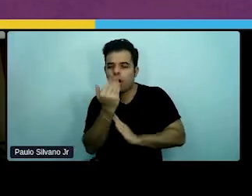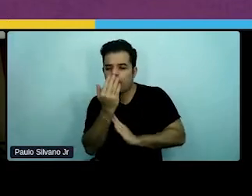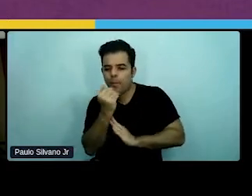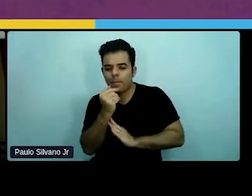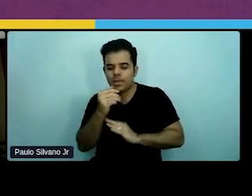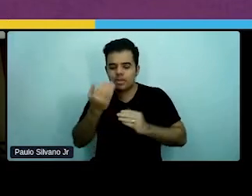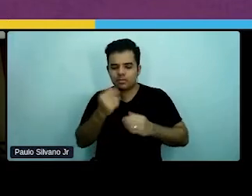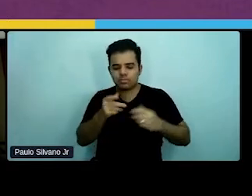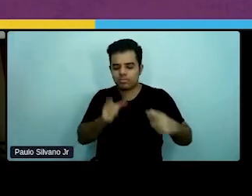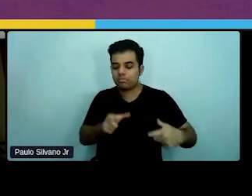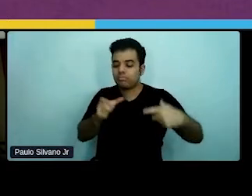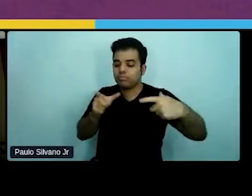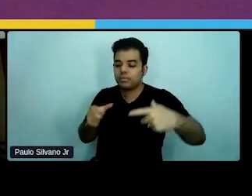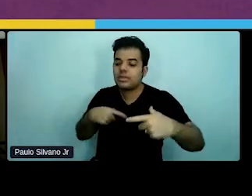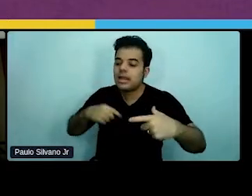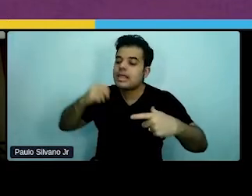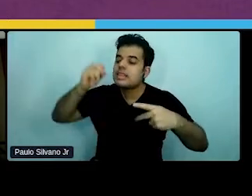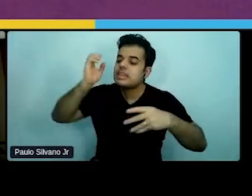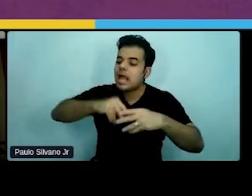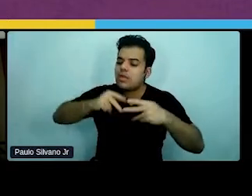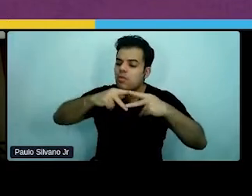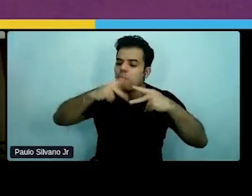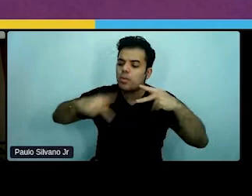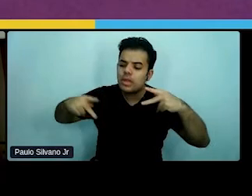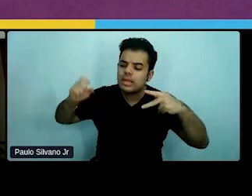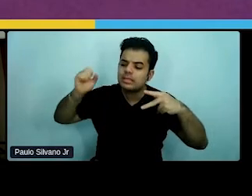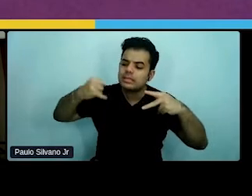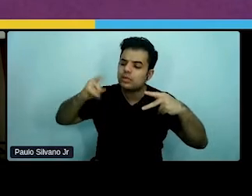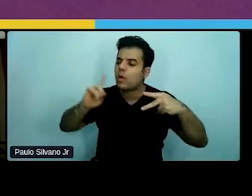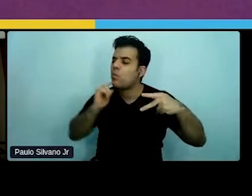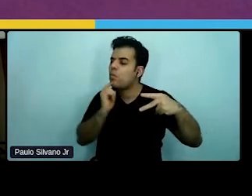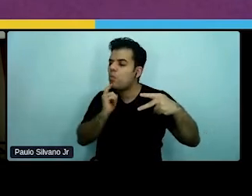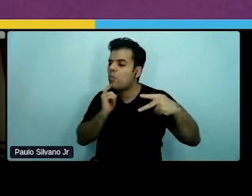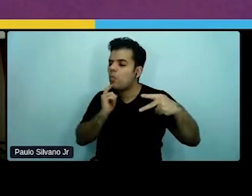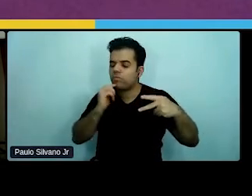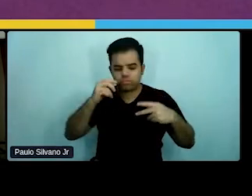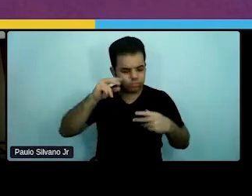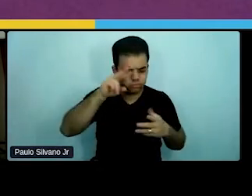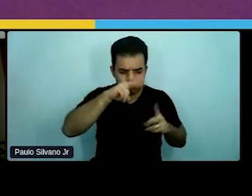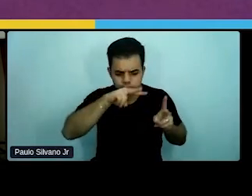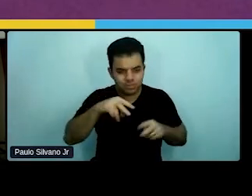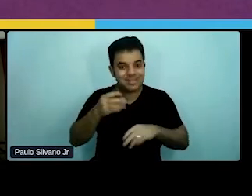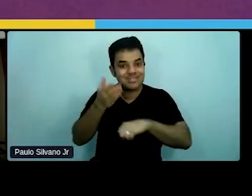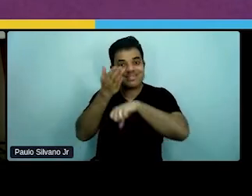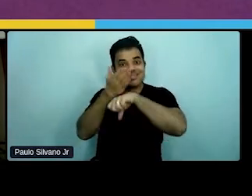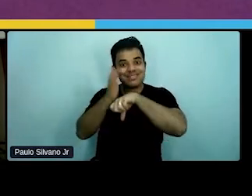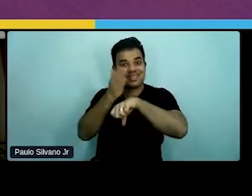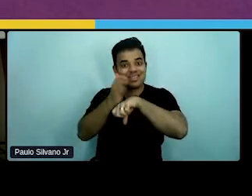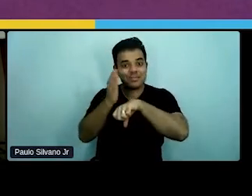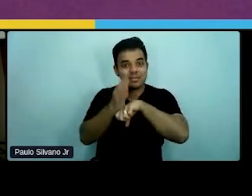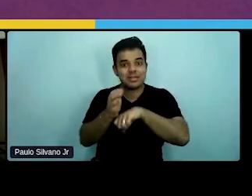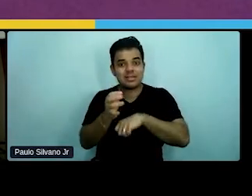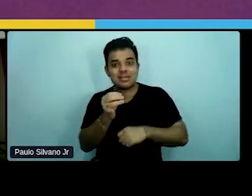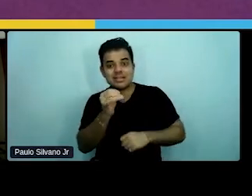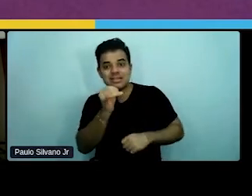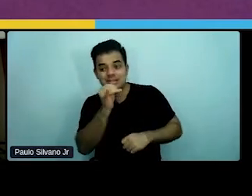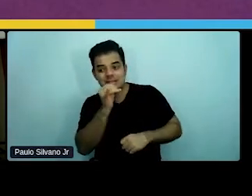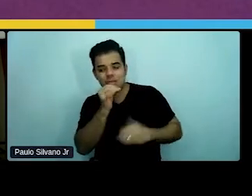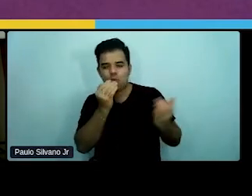não proteína, tá certo? E aí você entregaria durante o processo de treinamento exemplos